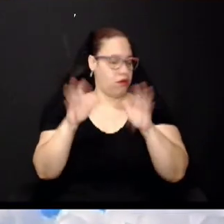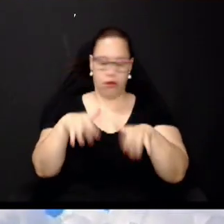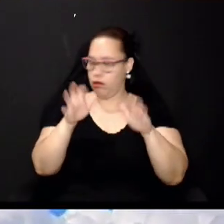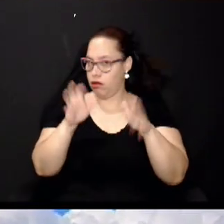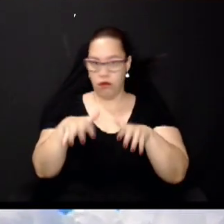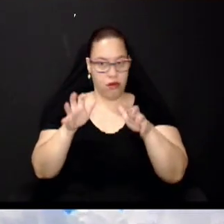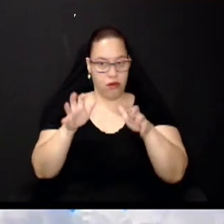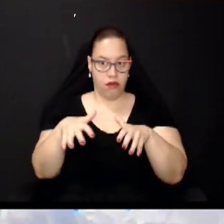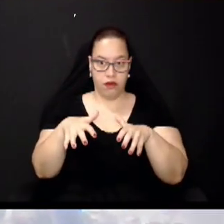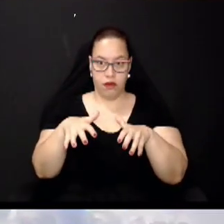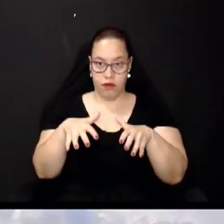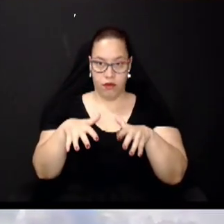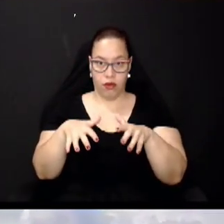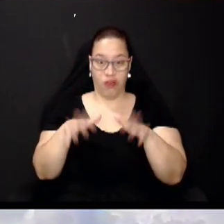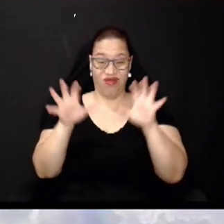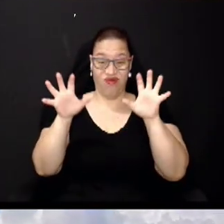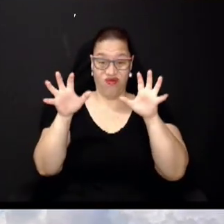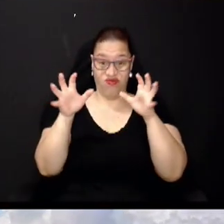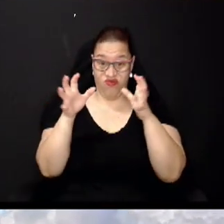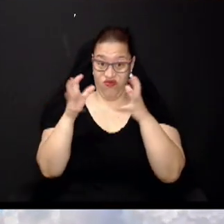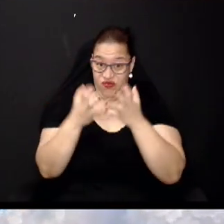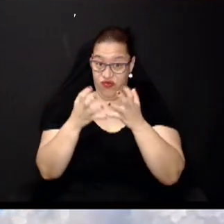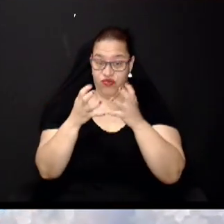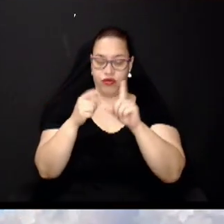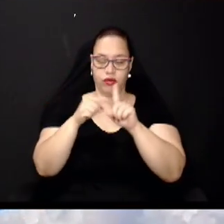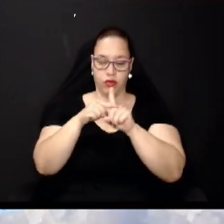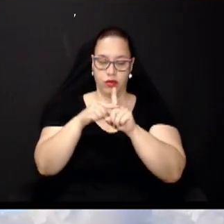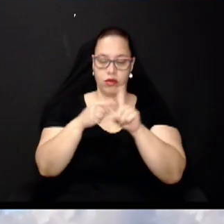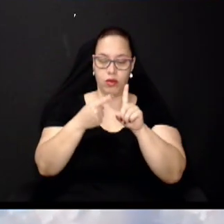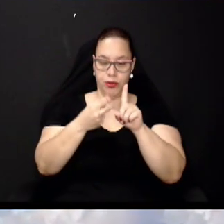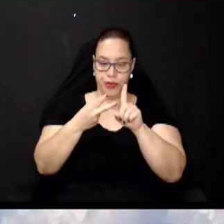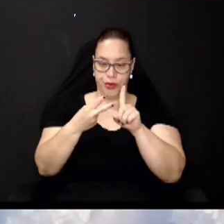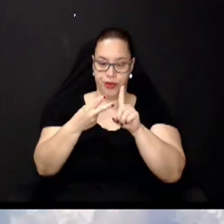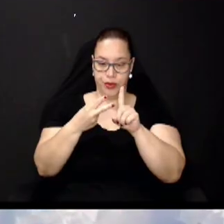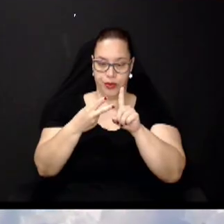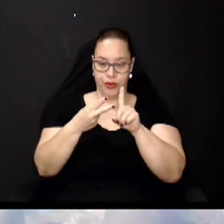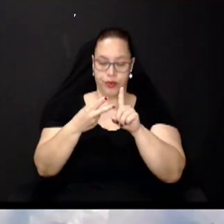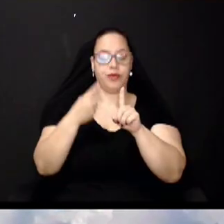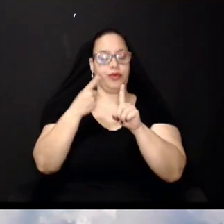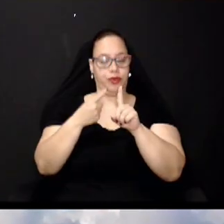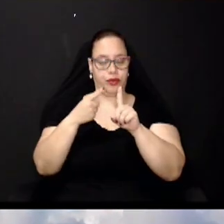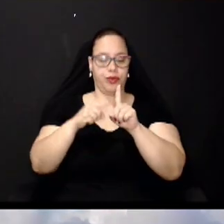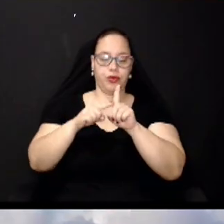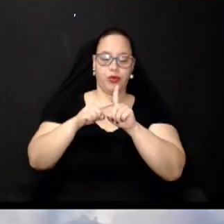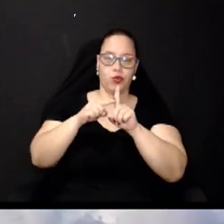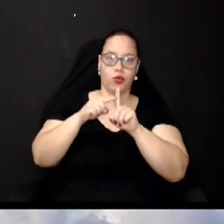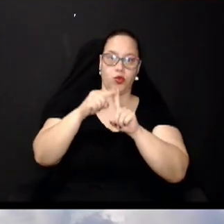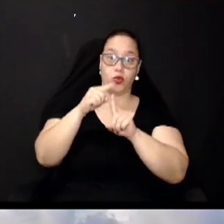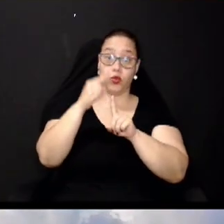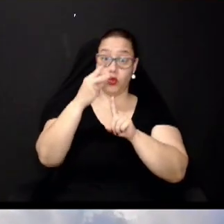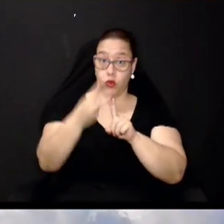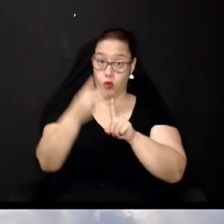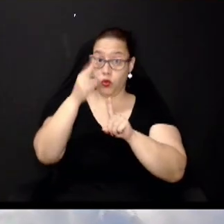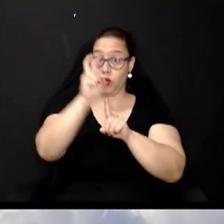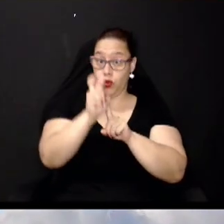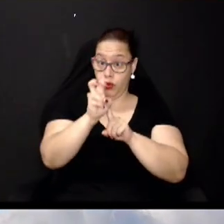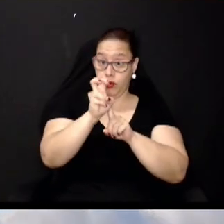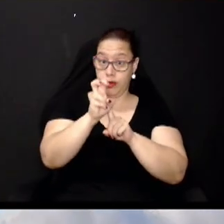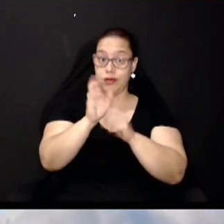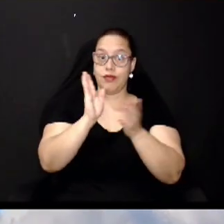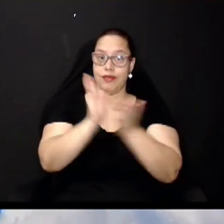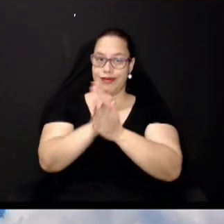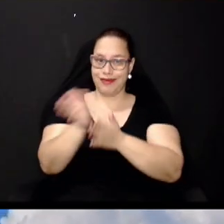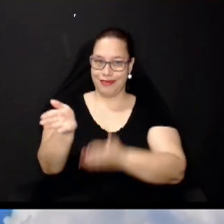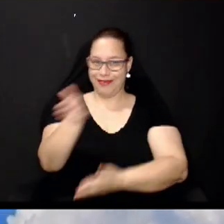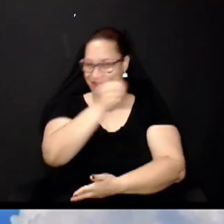muita nebulosidade. Mínima foi de 21 graus, a máxima 25 graus. Vamos embora então para a